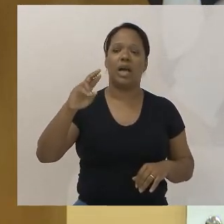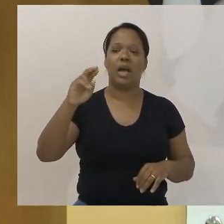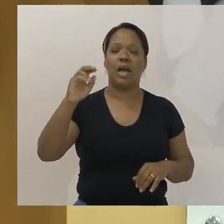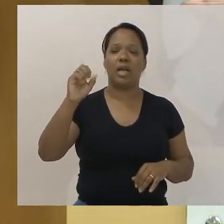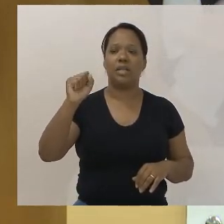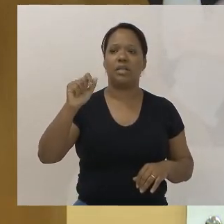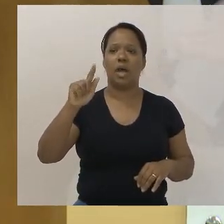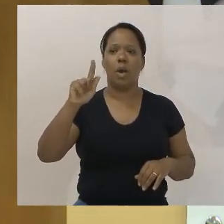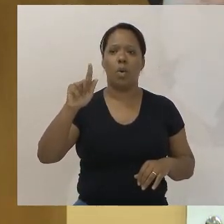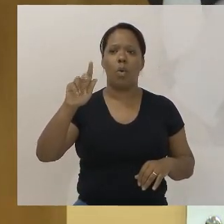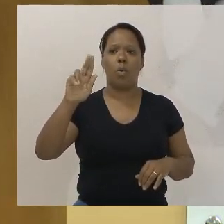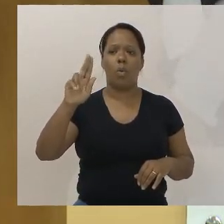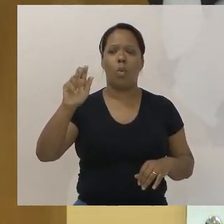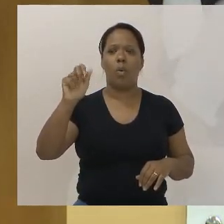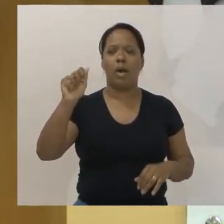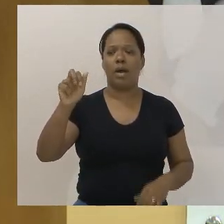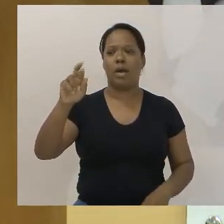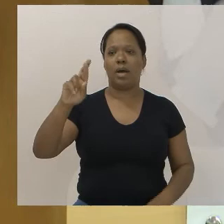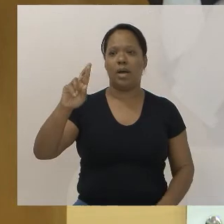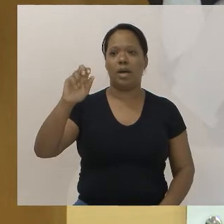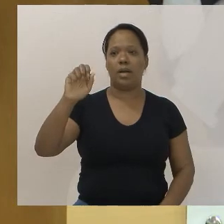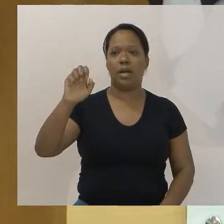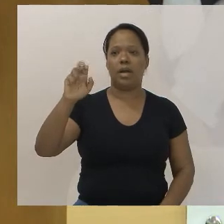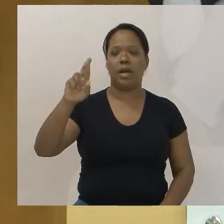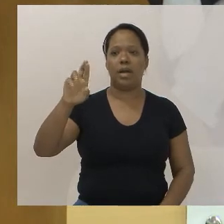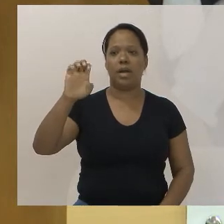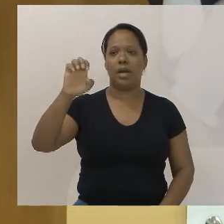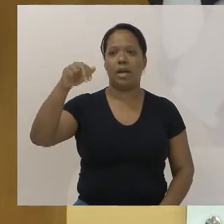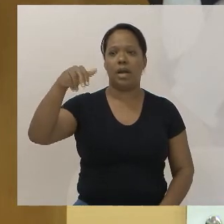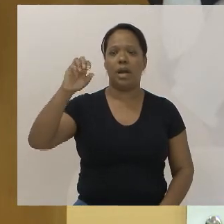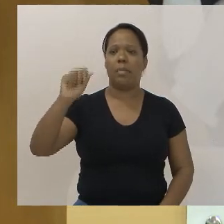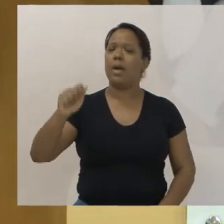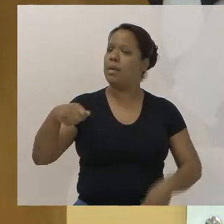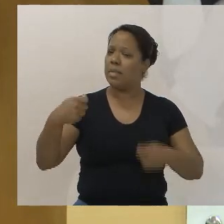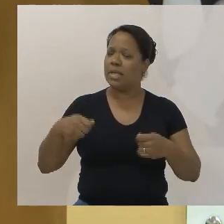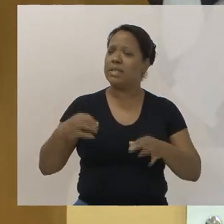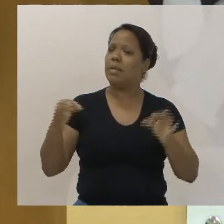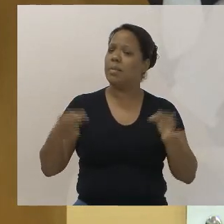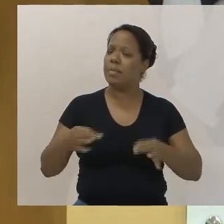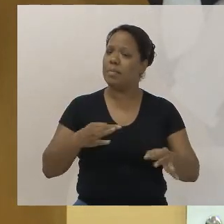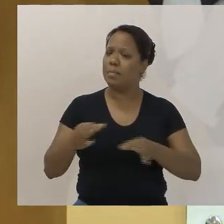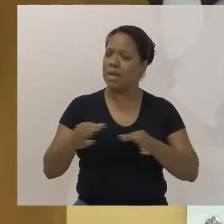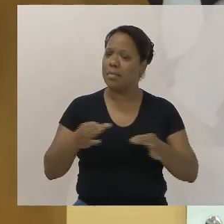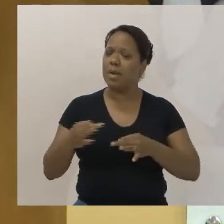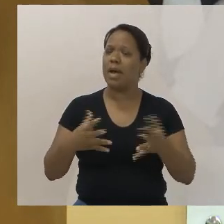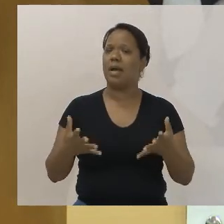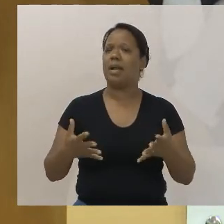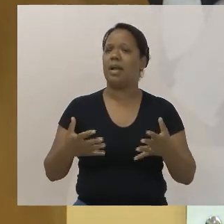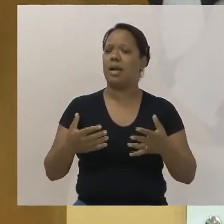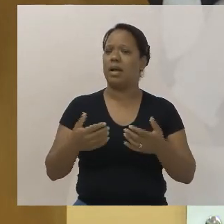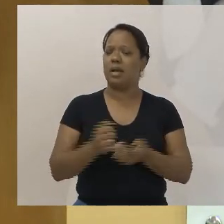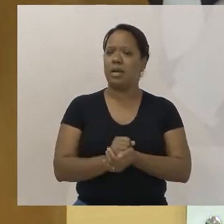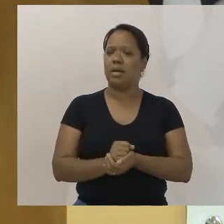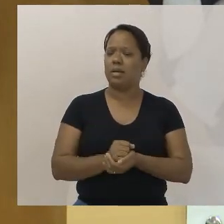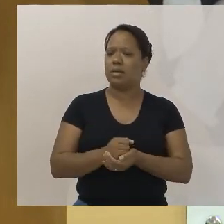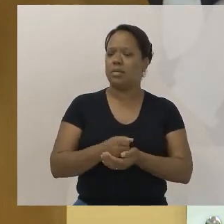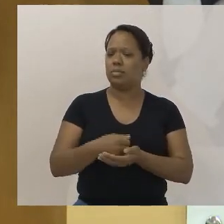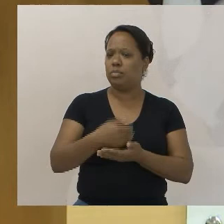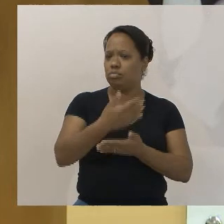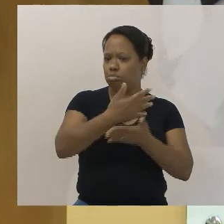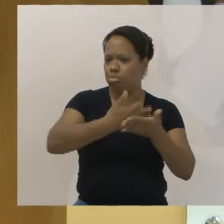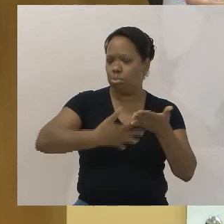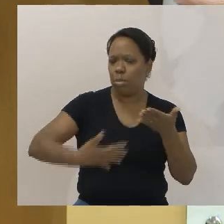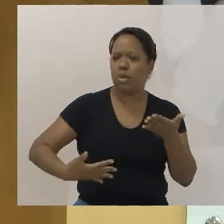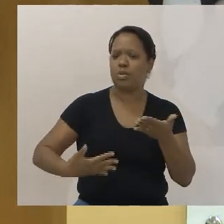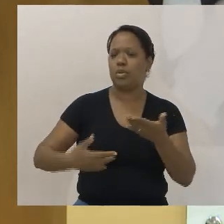a dificuldade que então se não tiver um plano de mobilidade urbana para a gente discutir a relação do transporte na nossa cidade quando